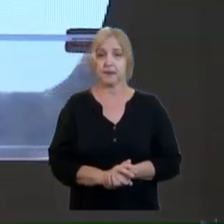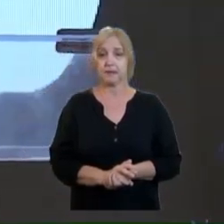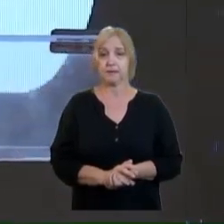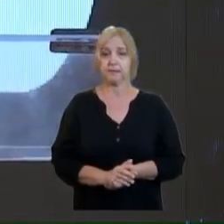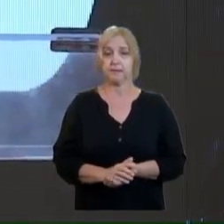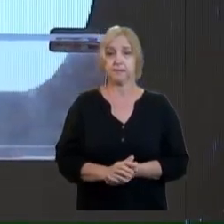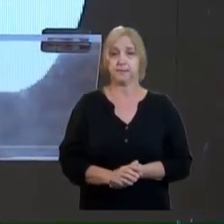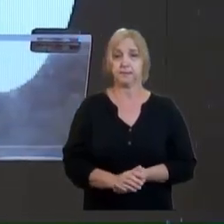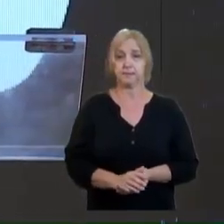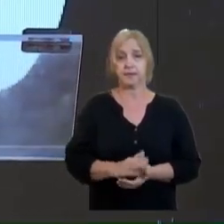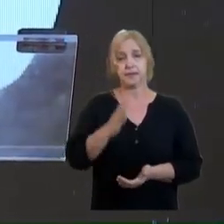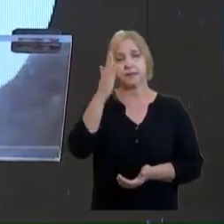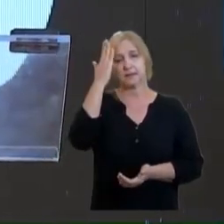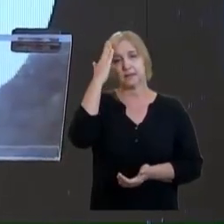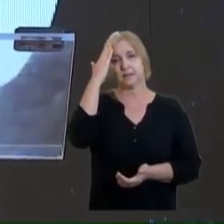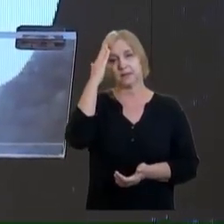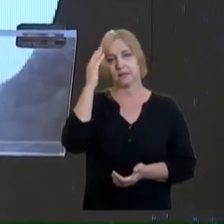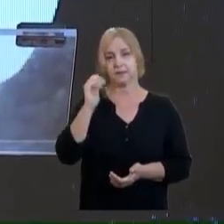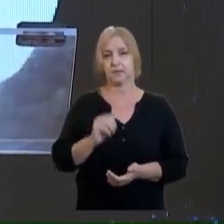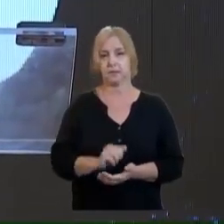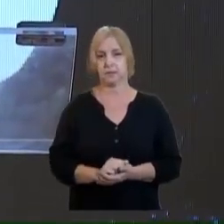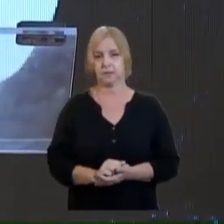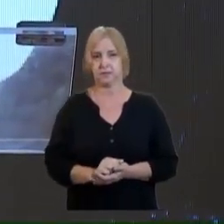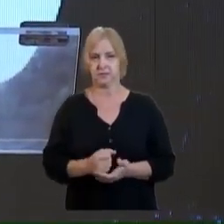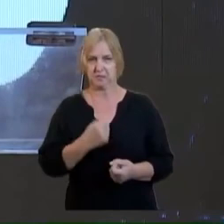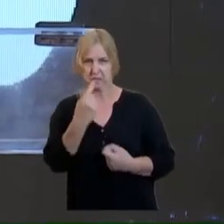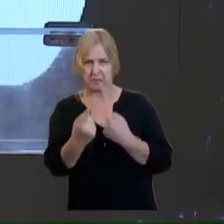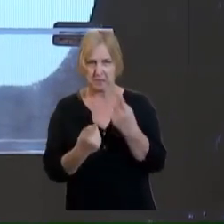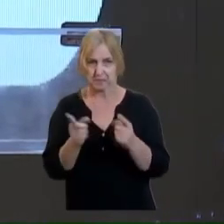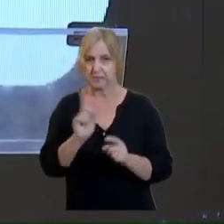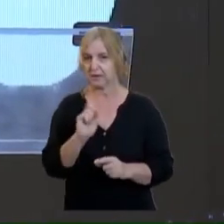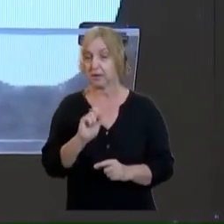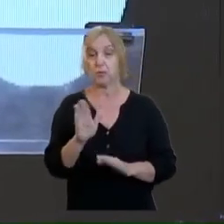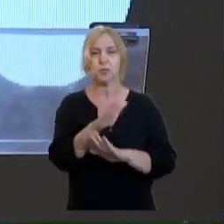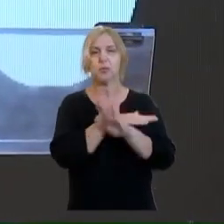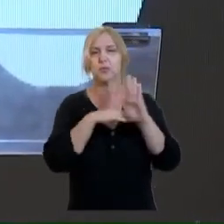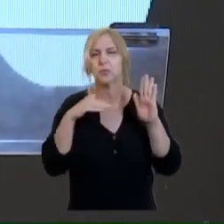Sabemos que todas, não algumas coisas,